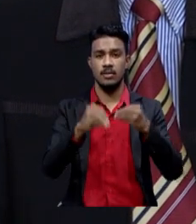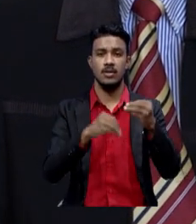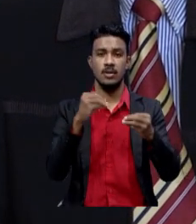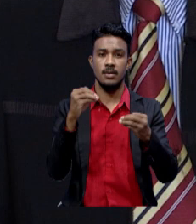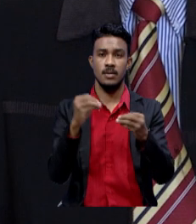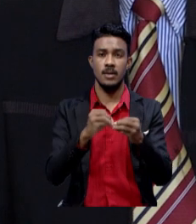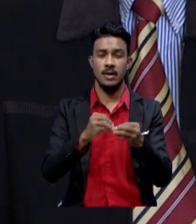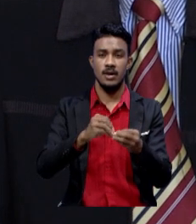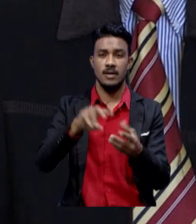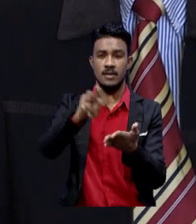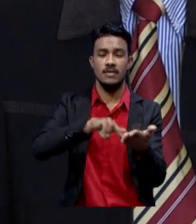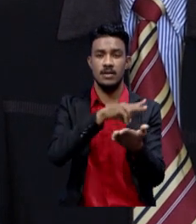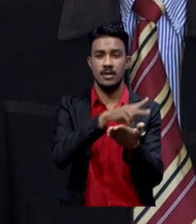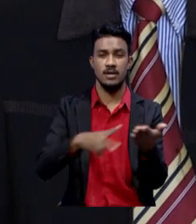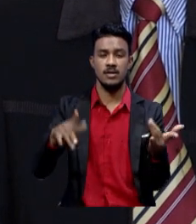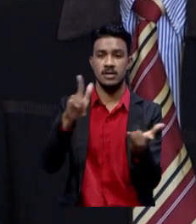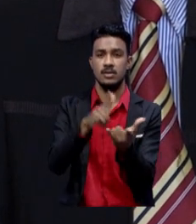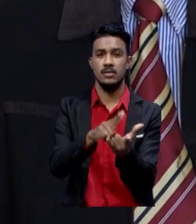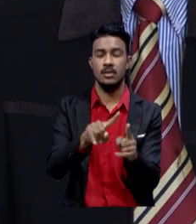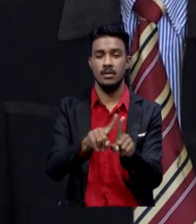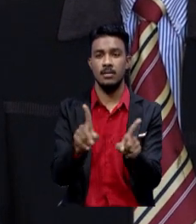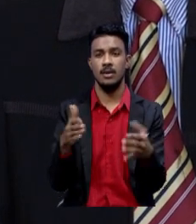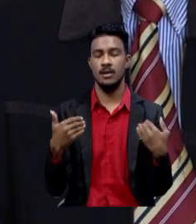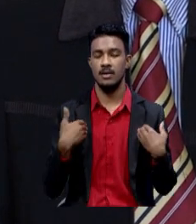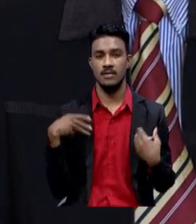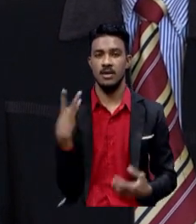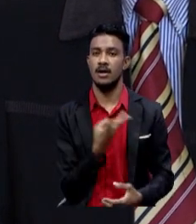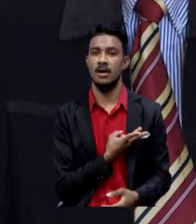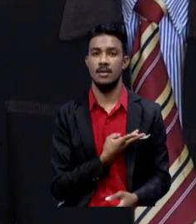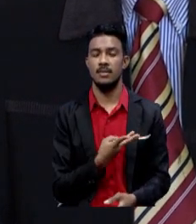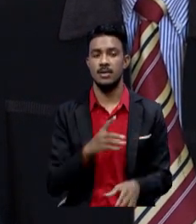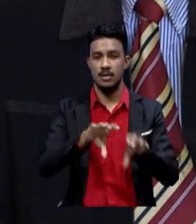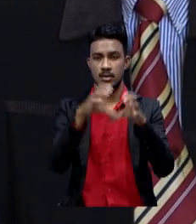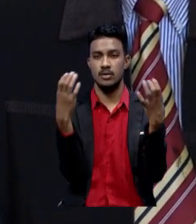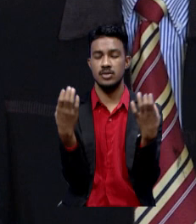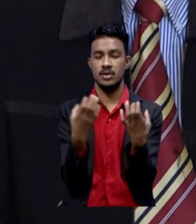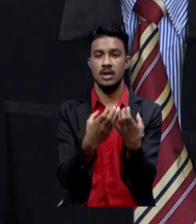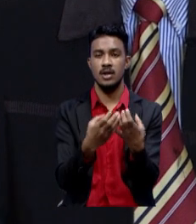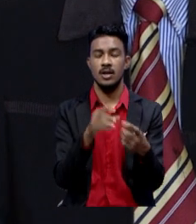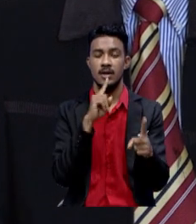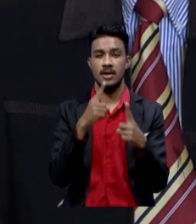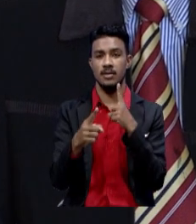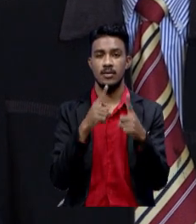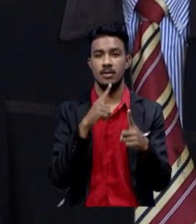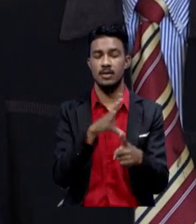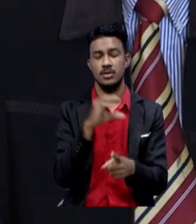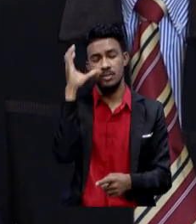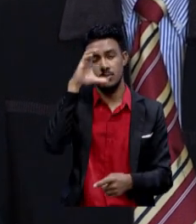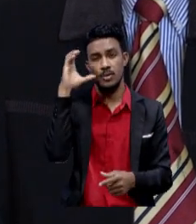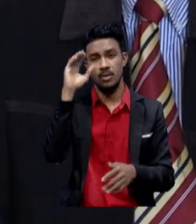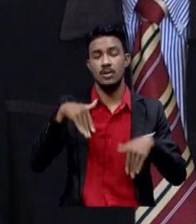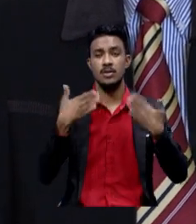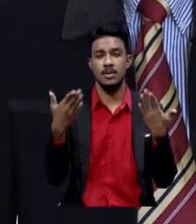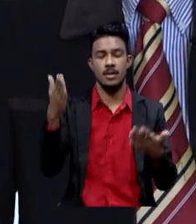sexual, então caso delicado. Agora, boa também que hoje a mim Conselho de Imprensa partilha mostra, a minha Conselho de Imprensa mostra, boca relato, até